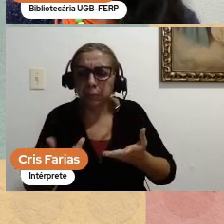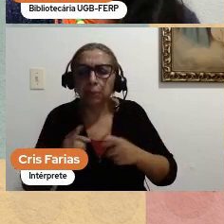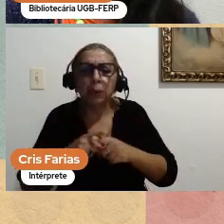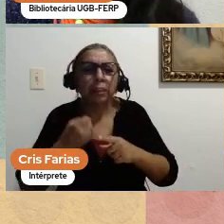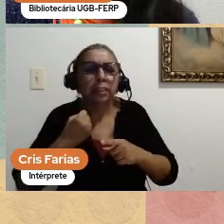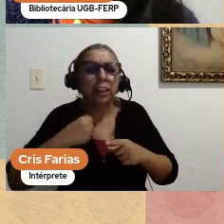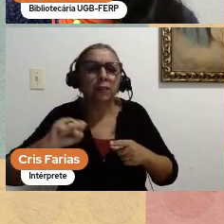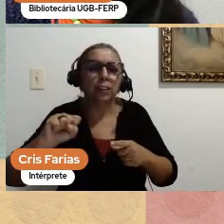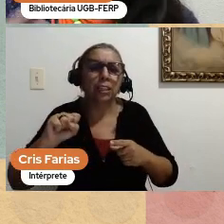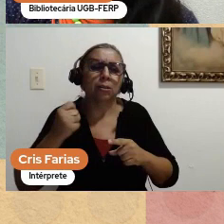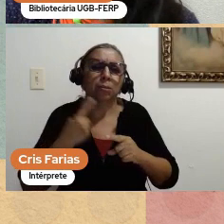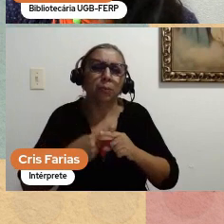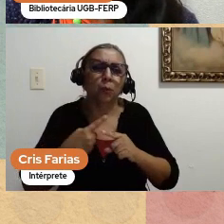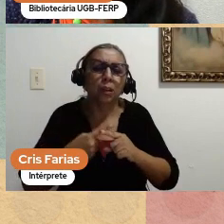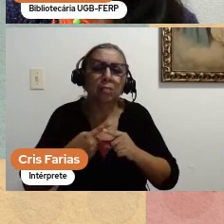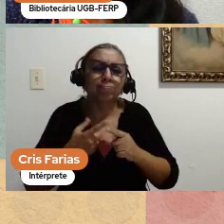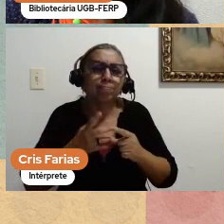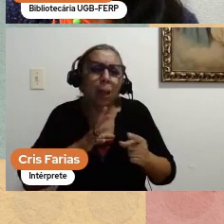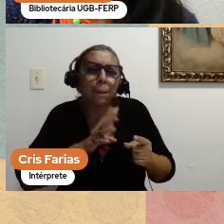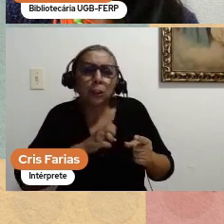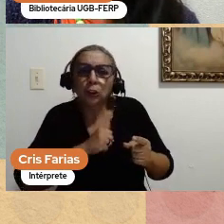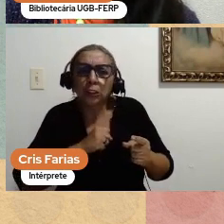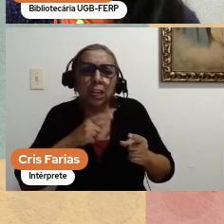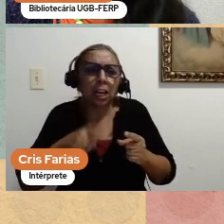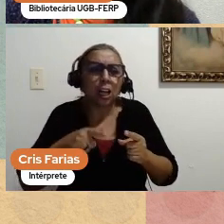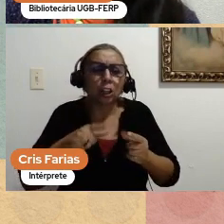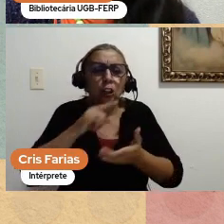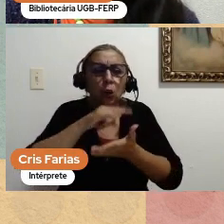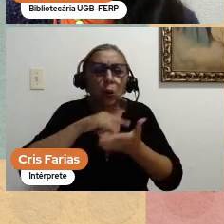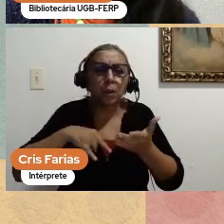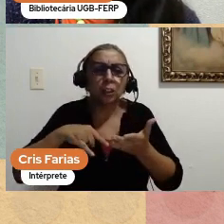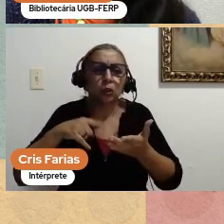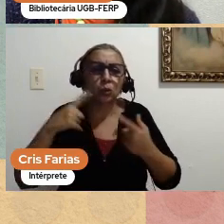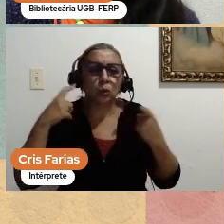defender e por que se apaixonar pelo documento sonoro? Porque